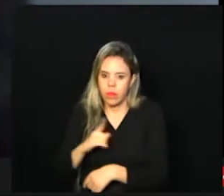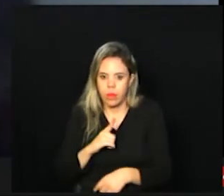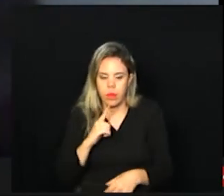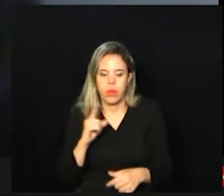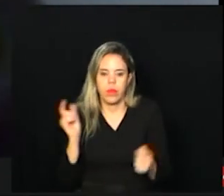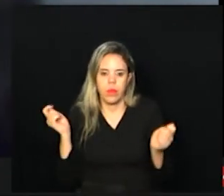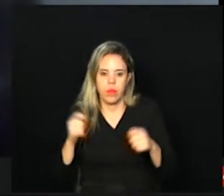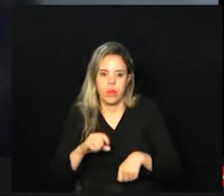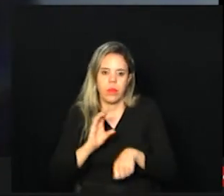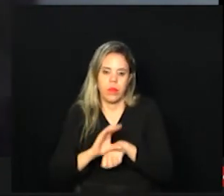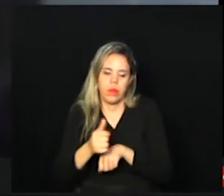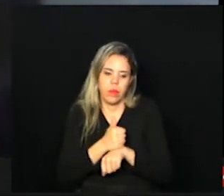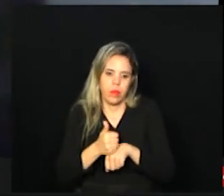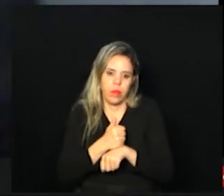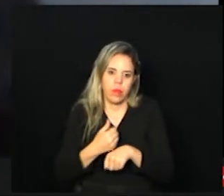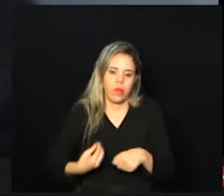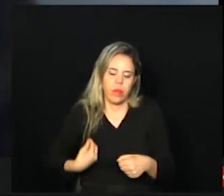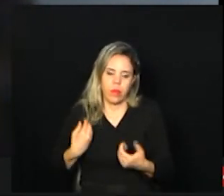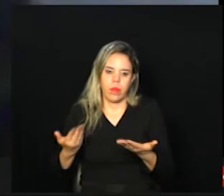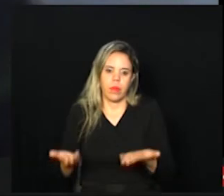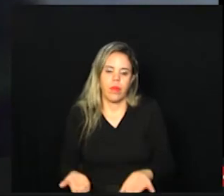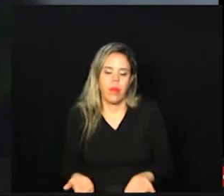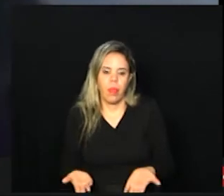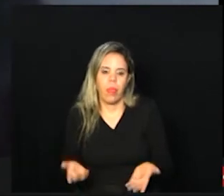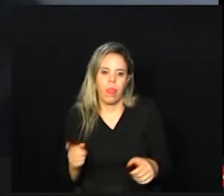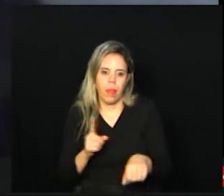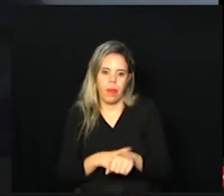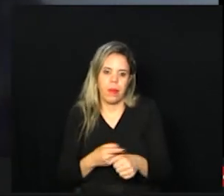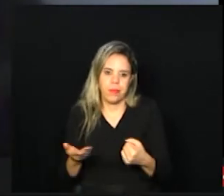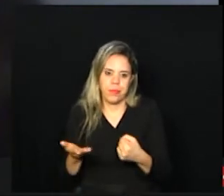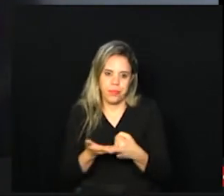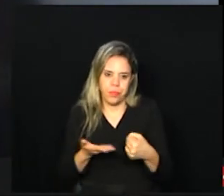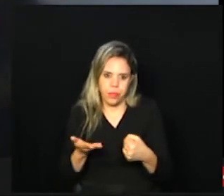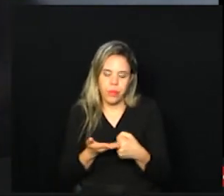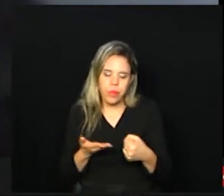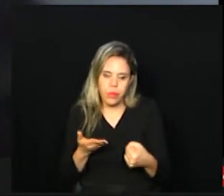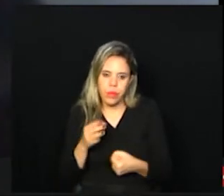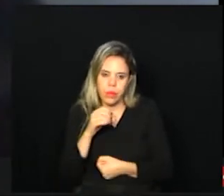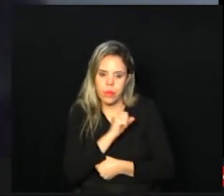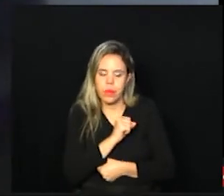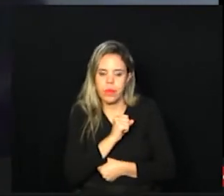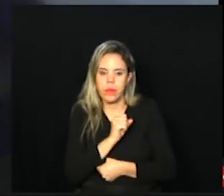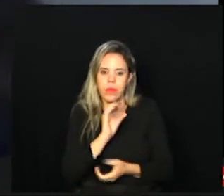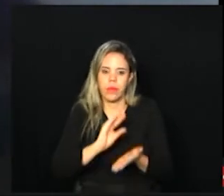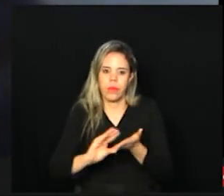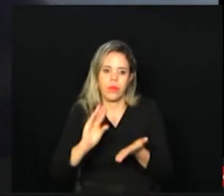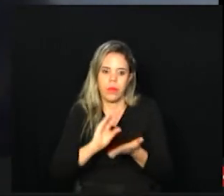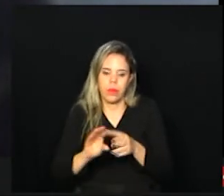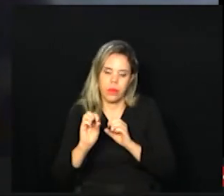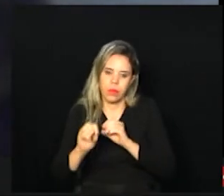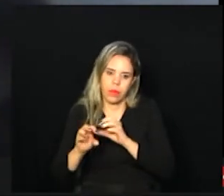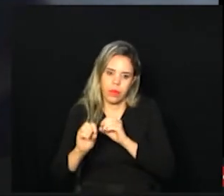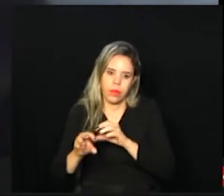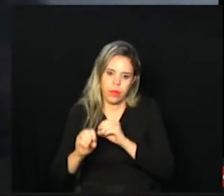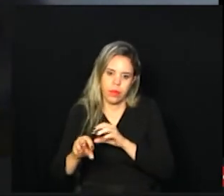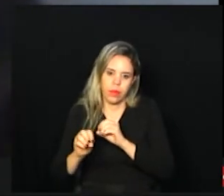capacitar os profissionais que lá estão. A médio prazo, investir na educação